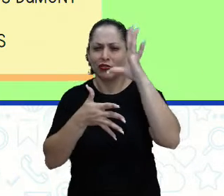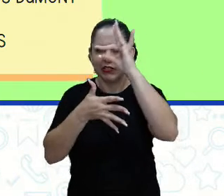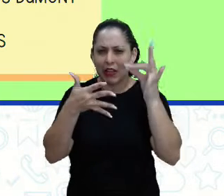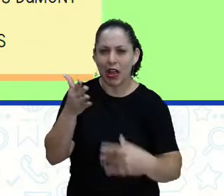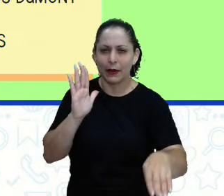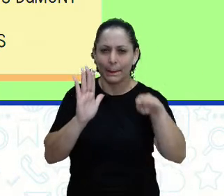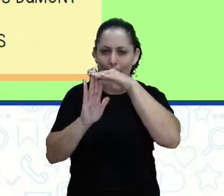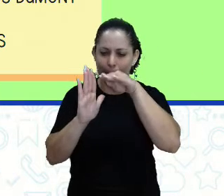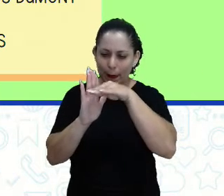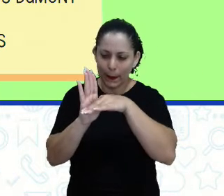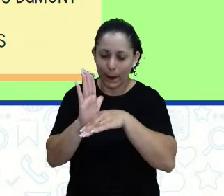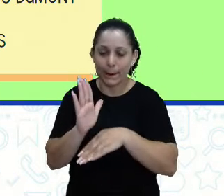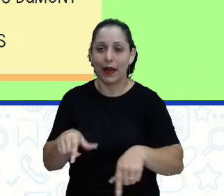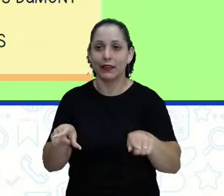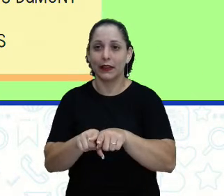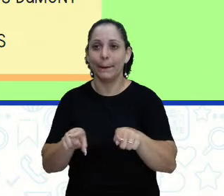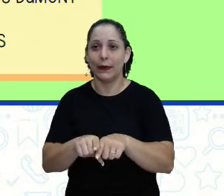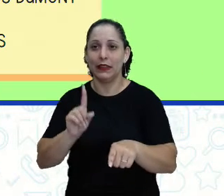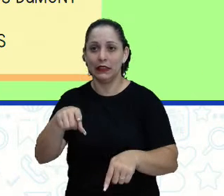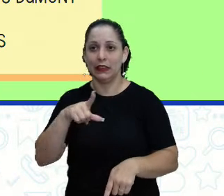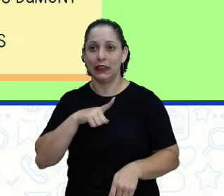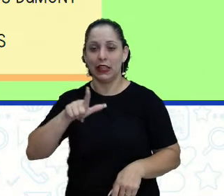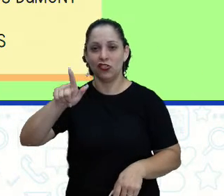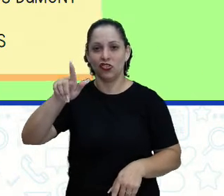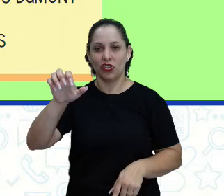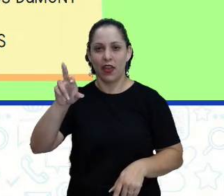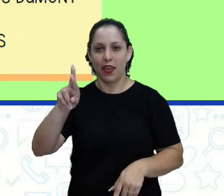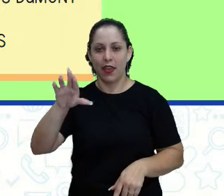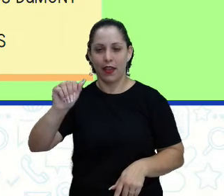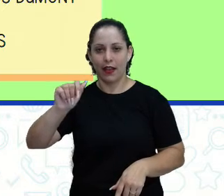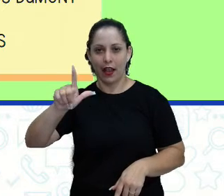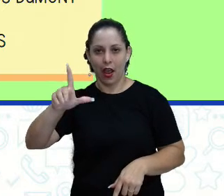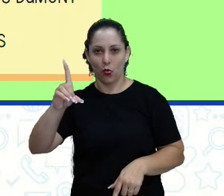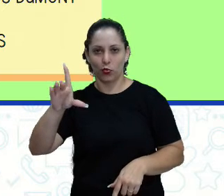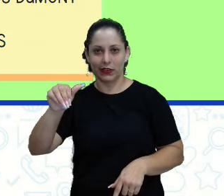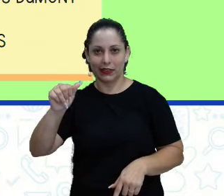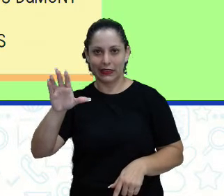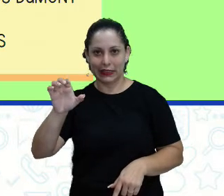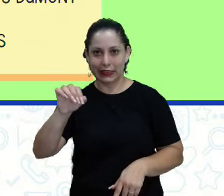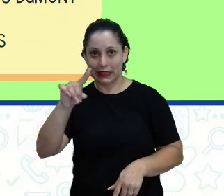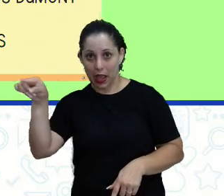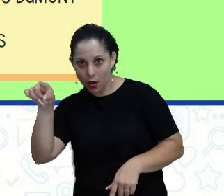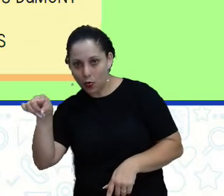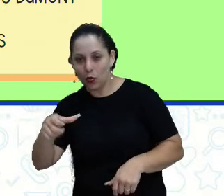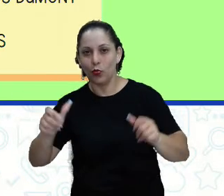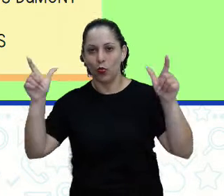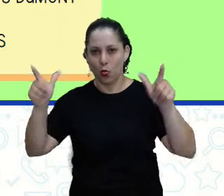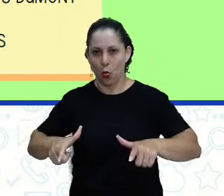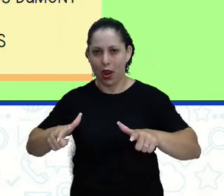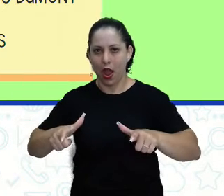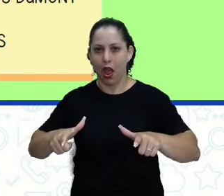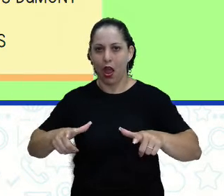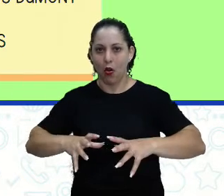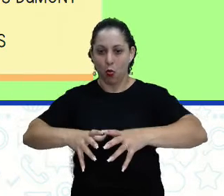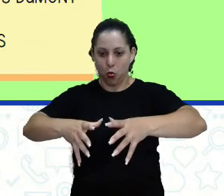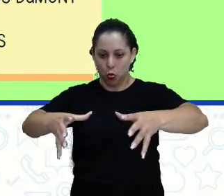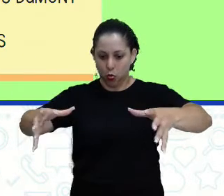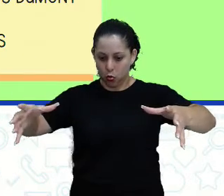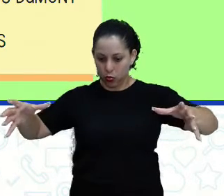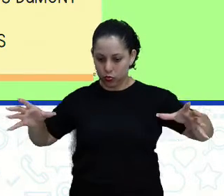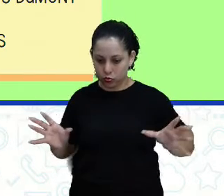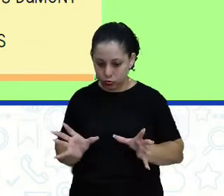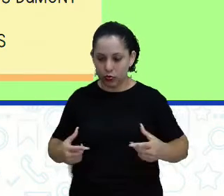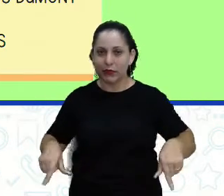compasses que existem. Temos aí o Ginásio de Esporte Geraldo Magalhães, nosso famoso Geraldão, que foi